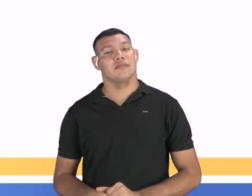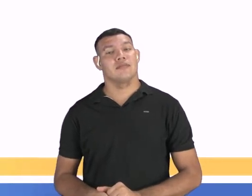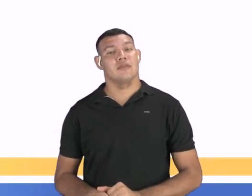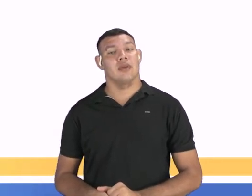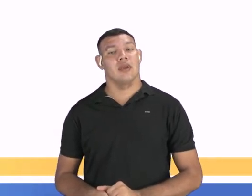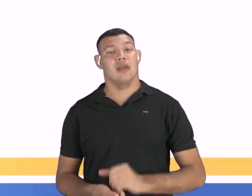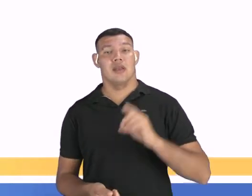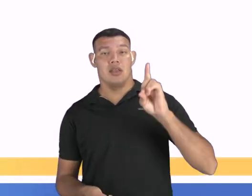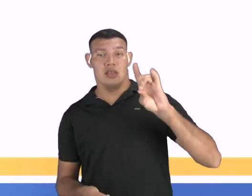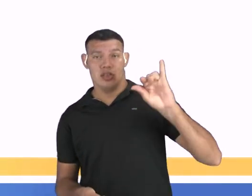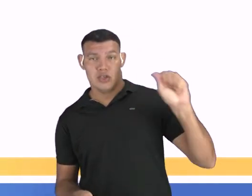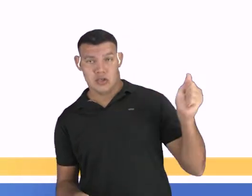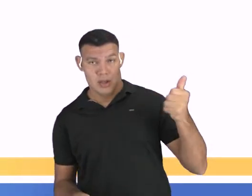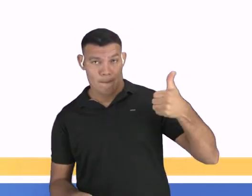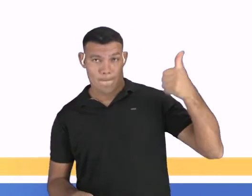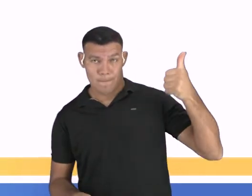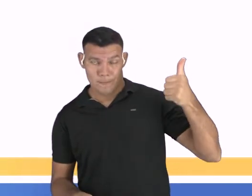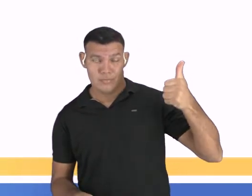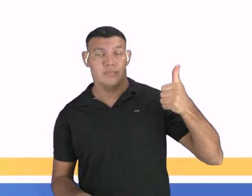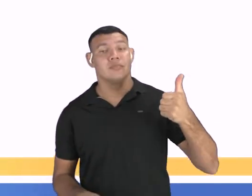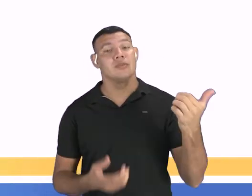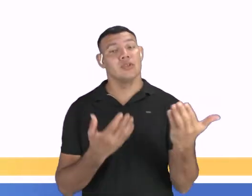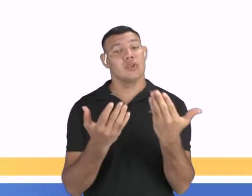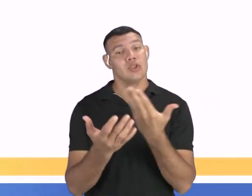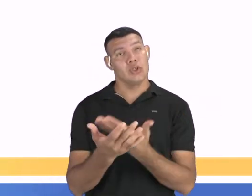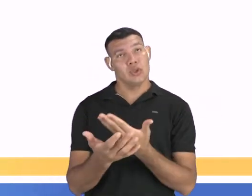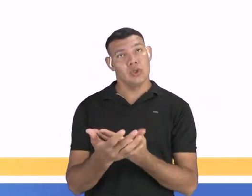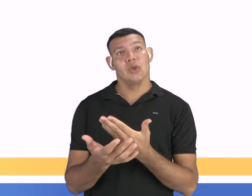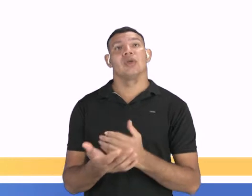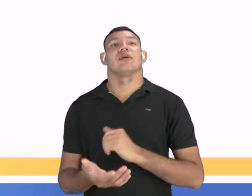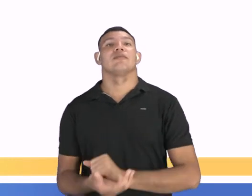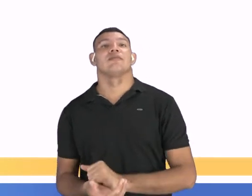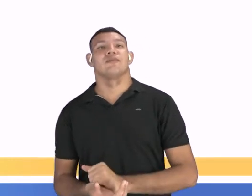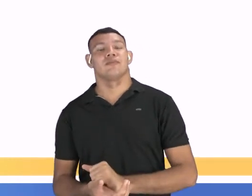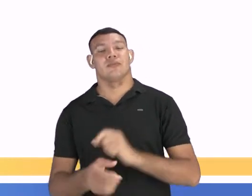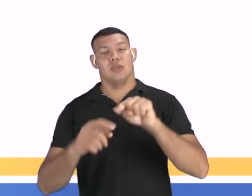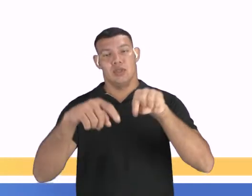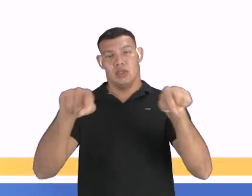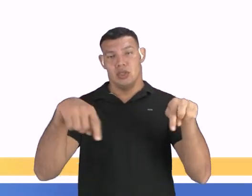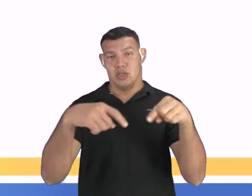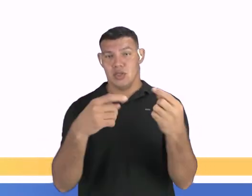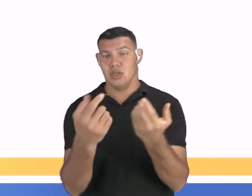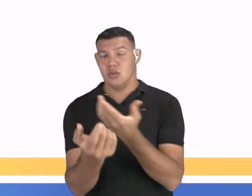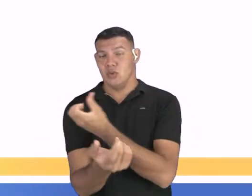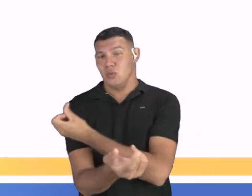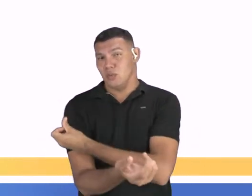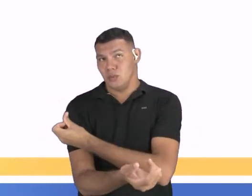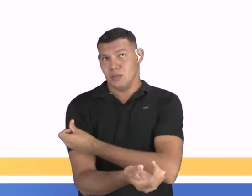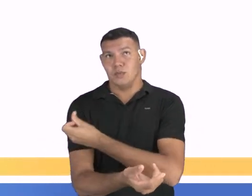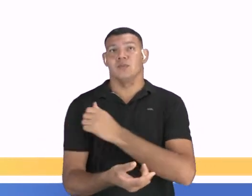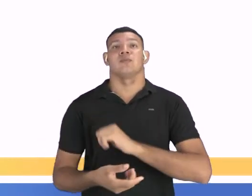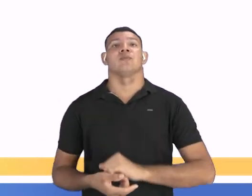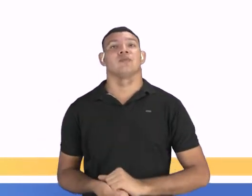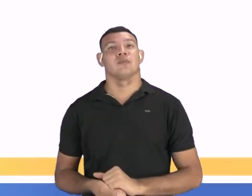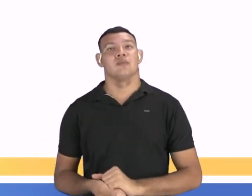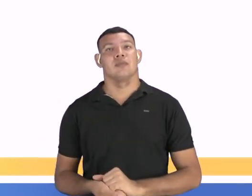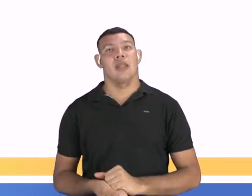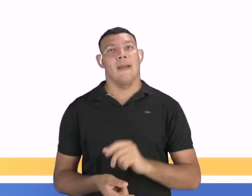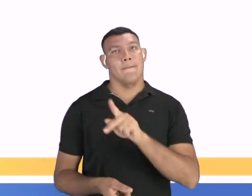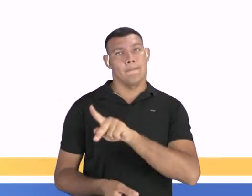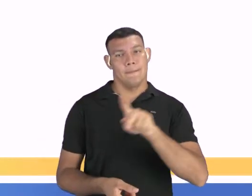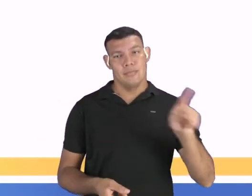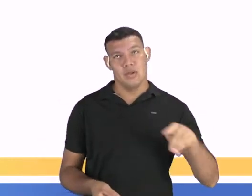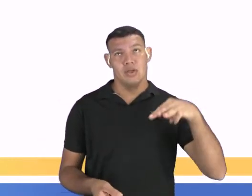do sexto ano, a professora de matemática reuniu todos no início da aula e contabilizou